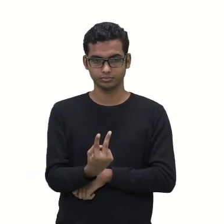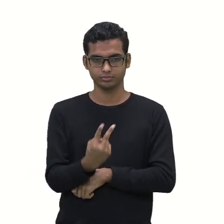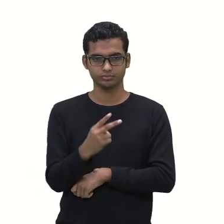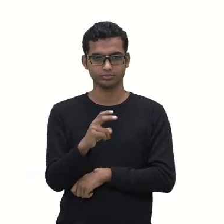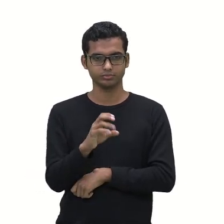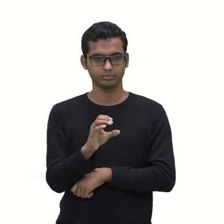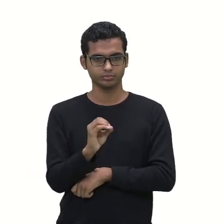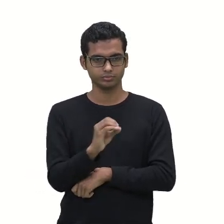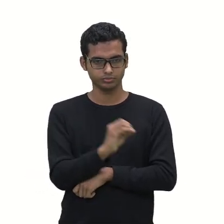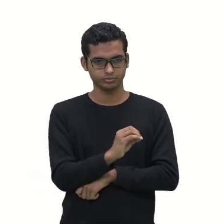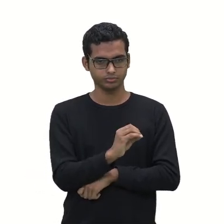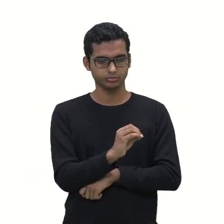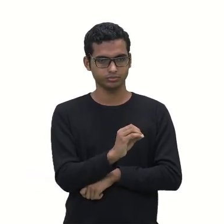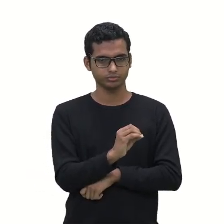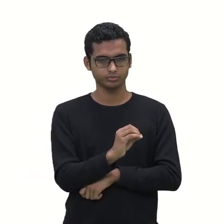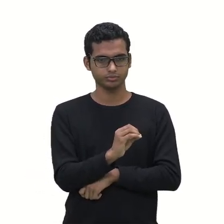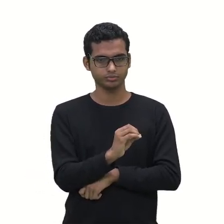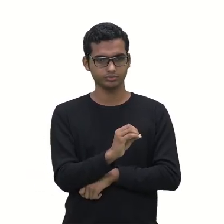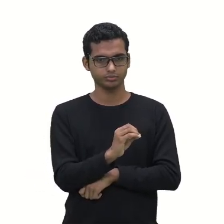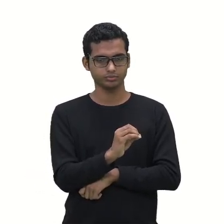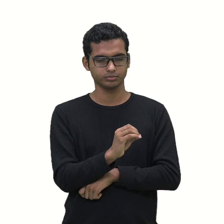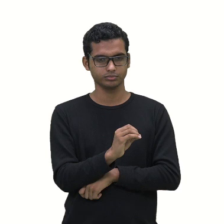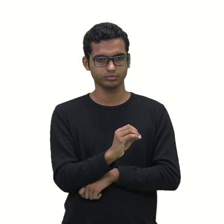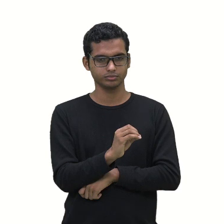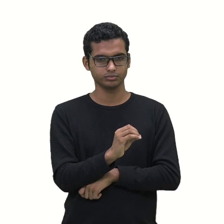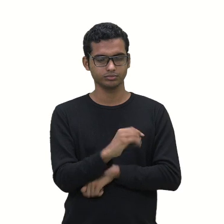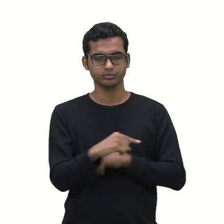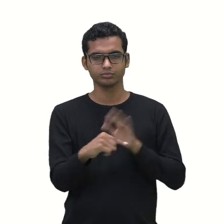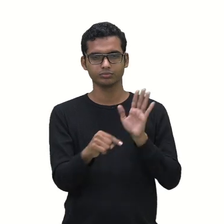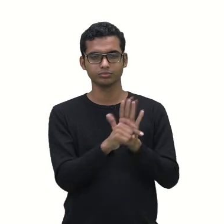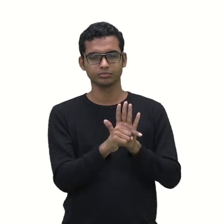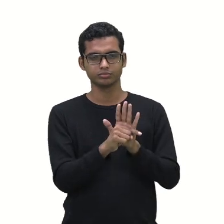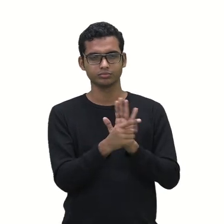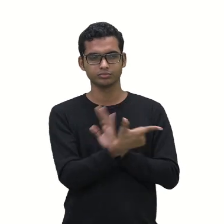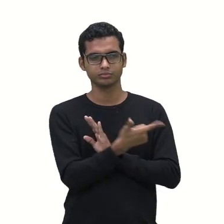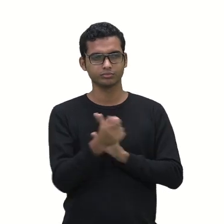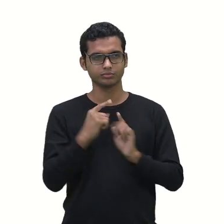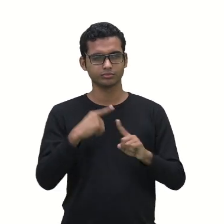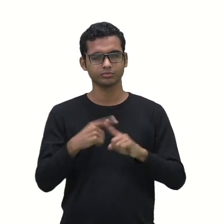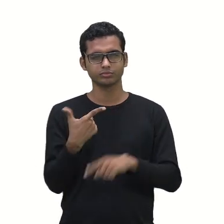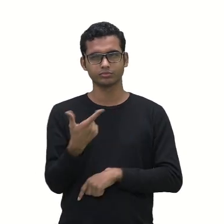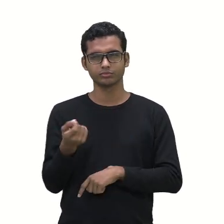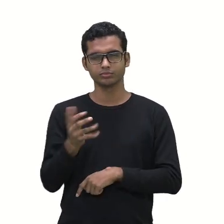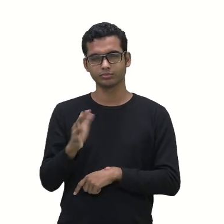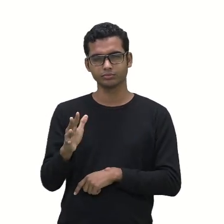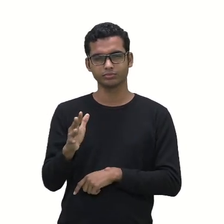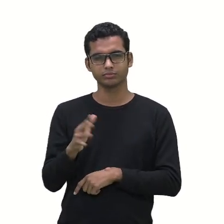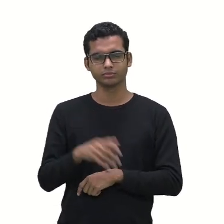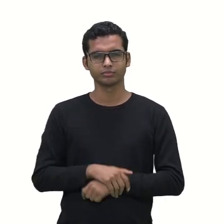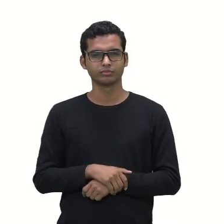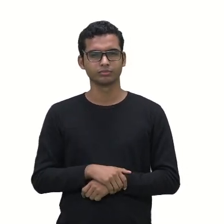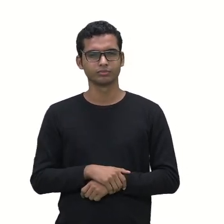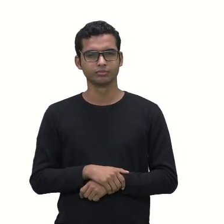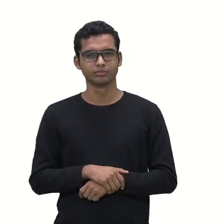2.500 menos 20 elevado ao quadrado é 20 vezes 20. Isso é igual a